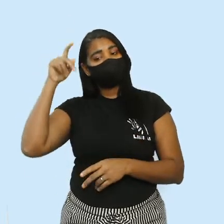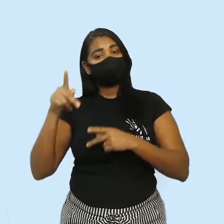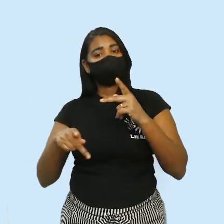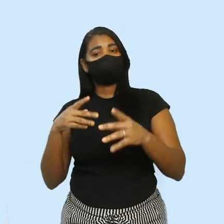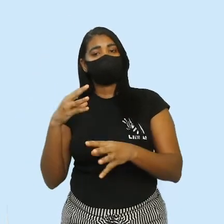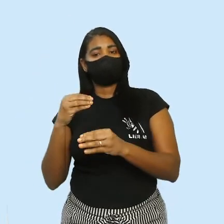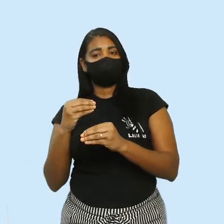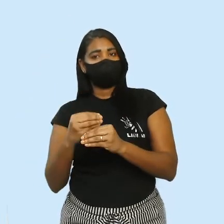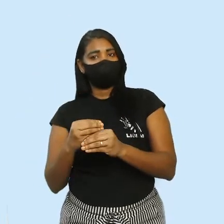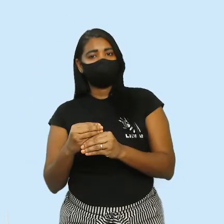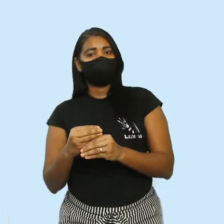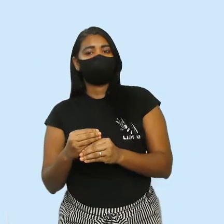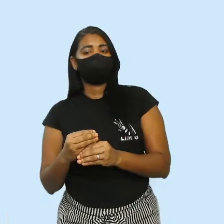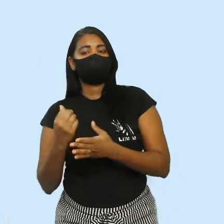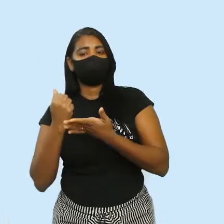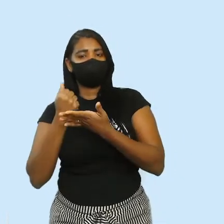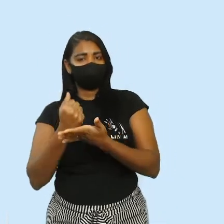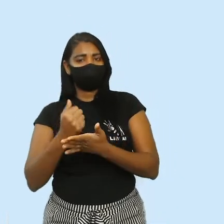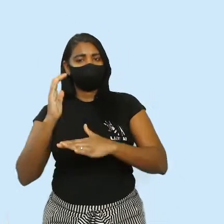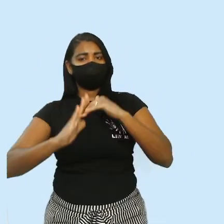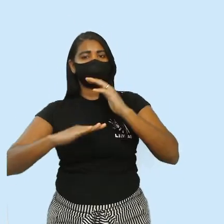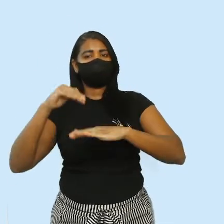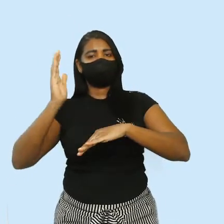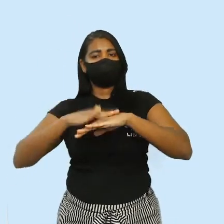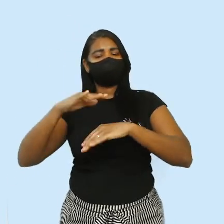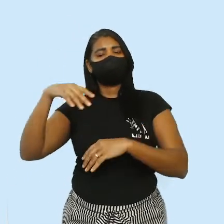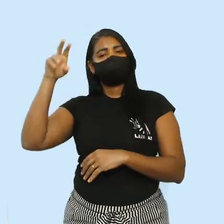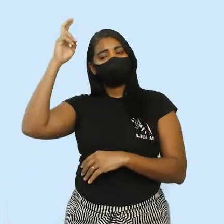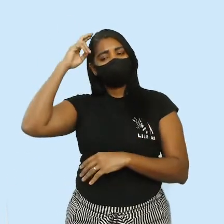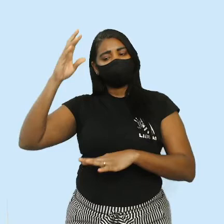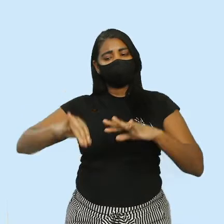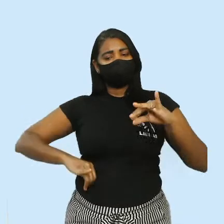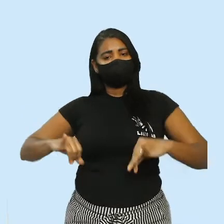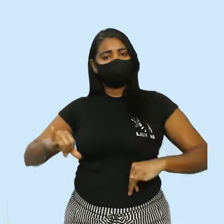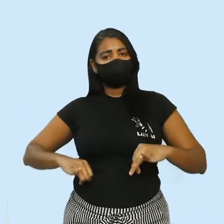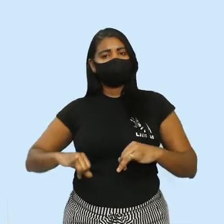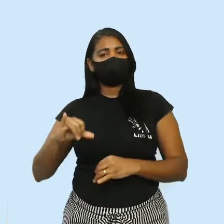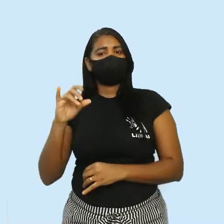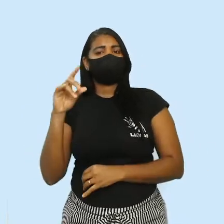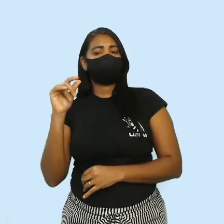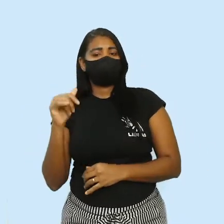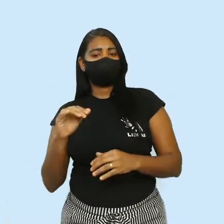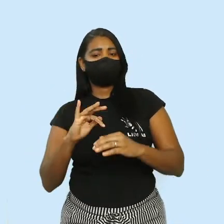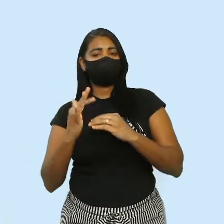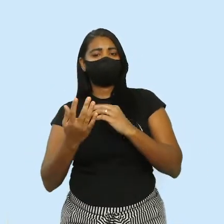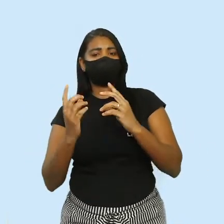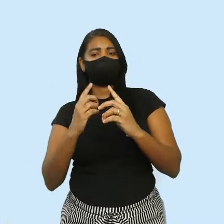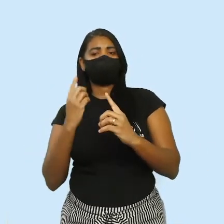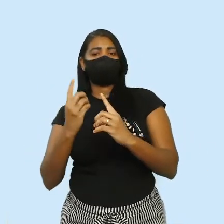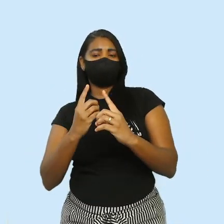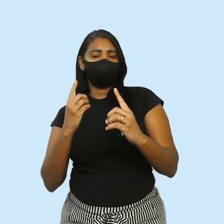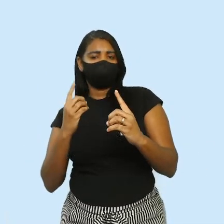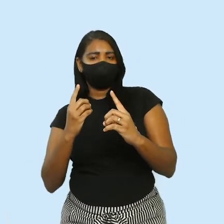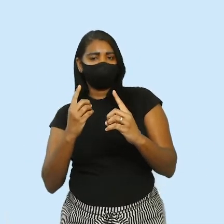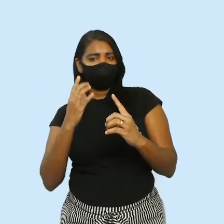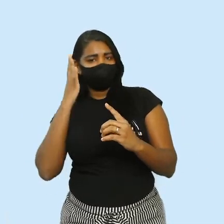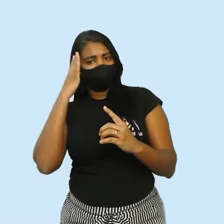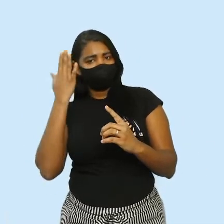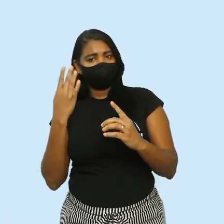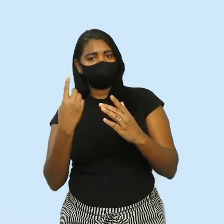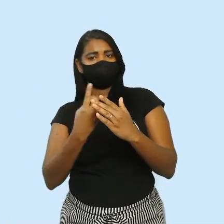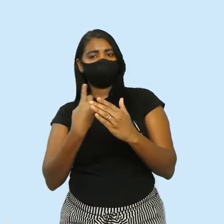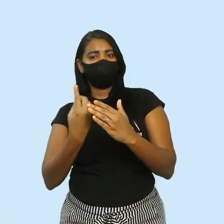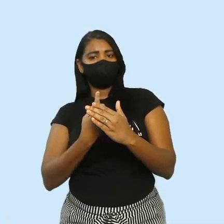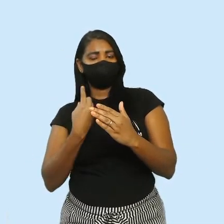Blanc busca apoiar profissionais da cultura que sofrem com os impactos dessas medidas de distanciamento social. Então,